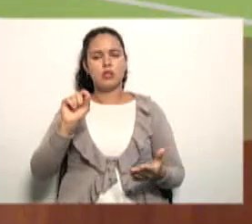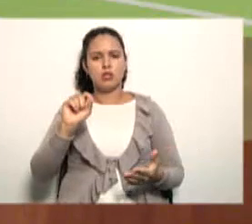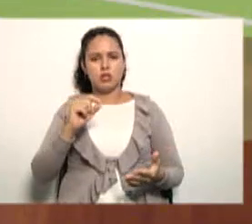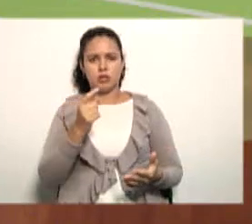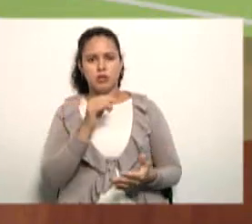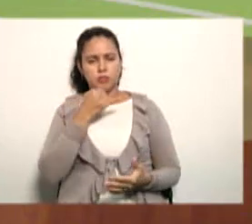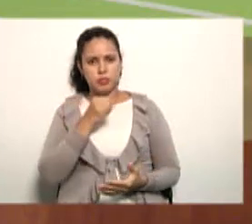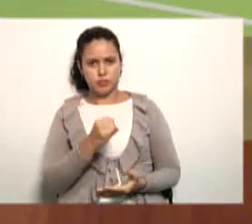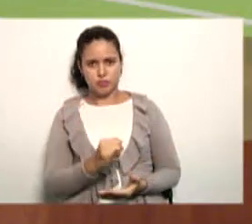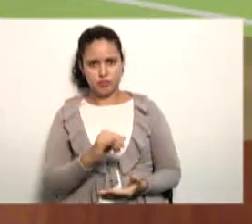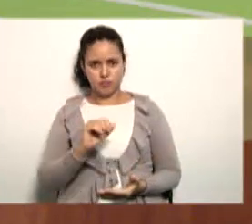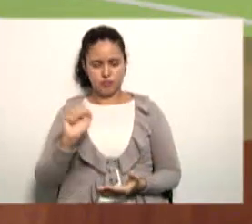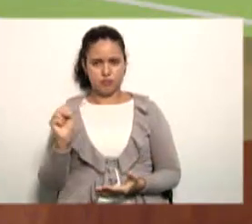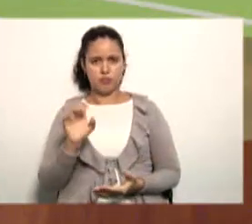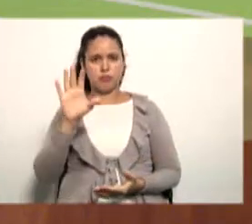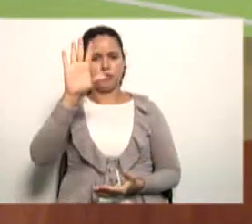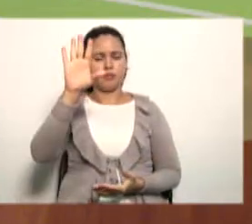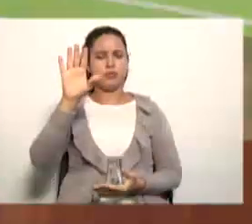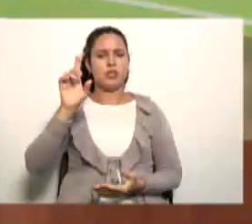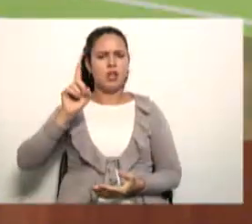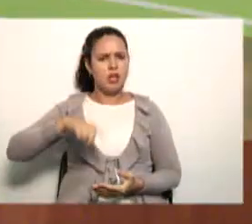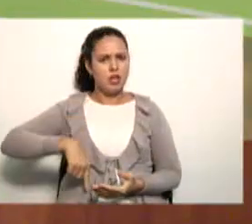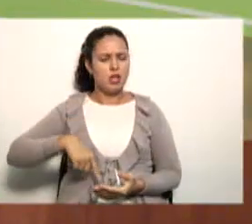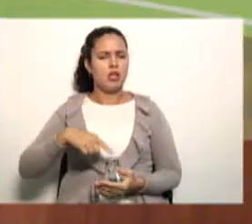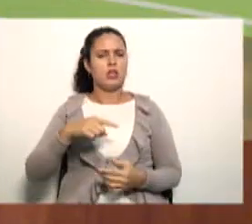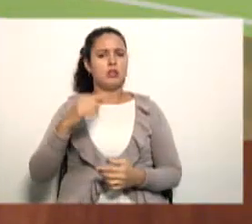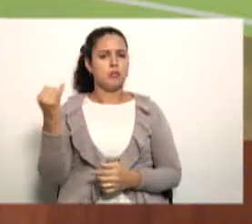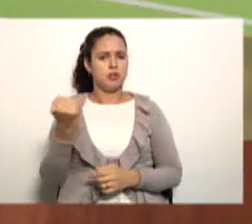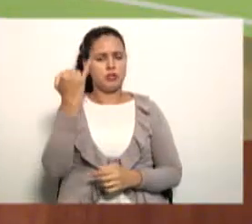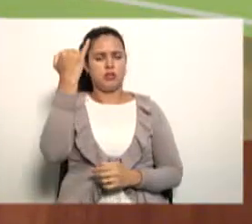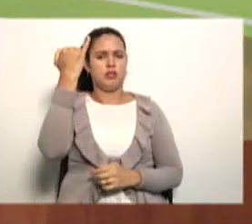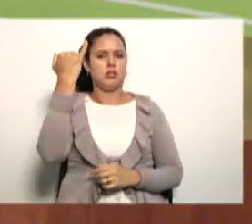Sim, talvez o mais importante.